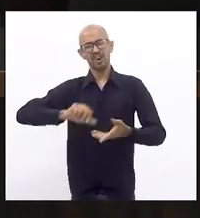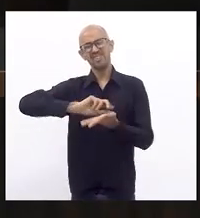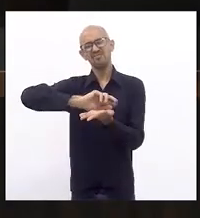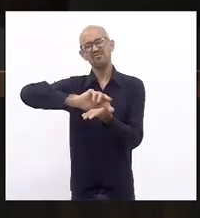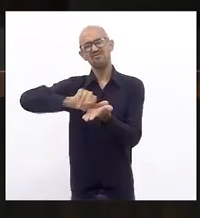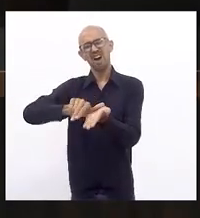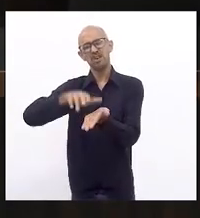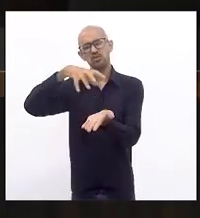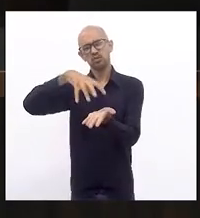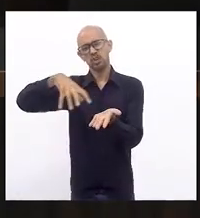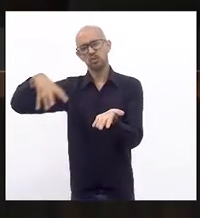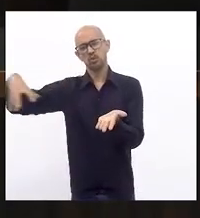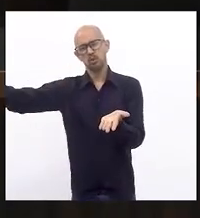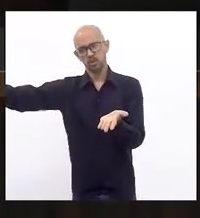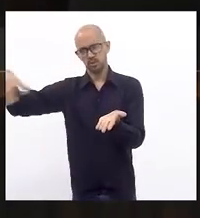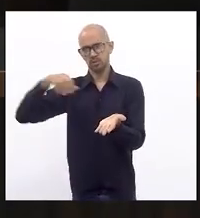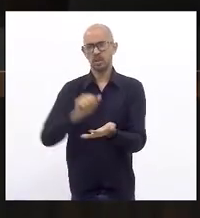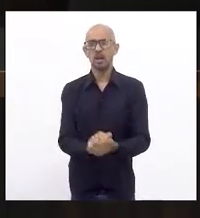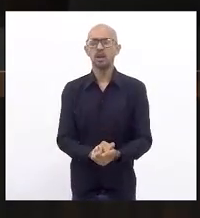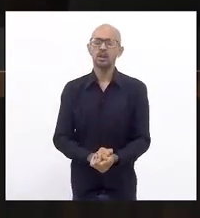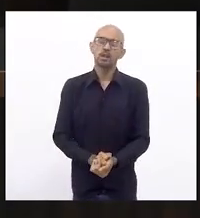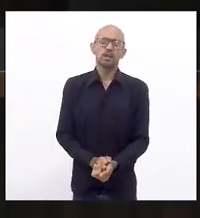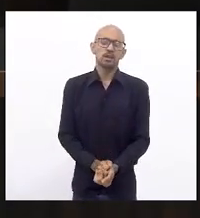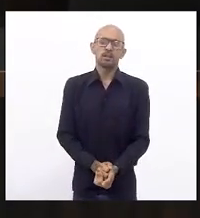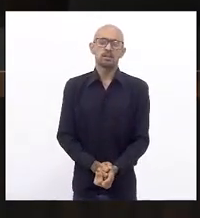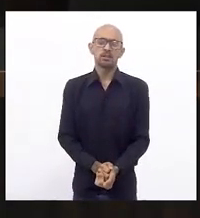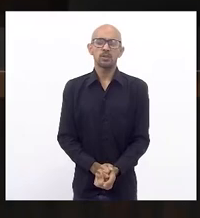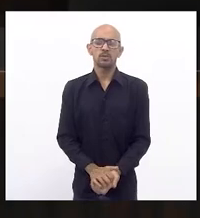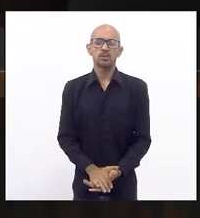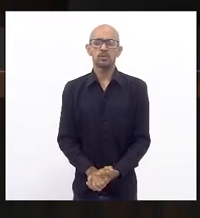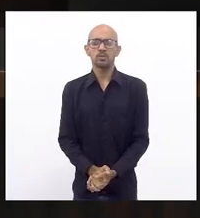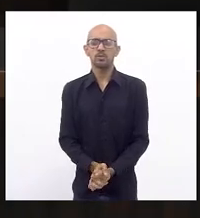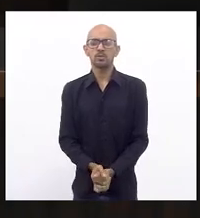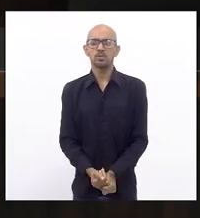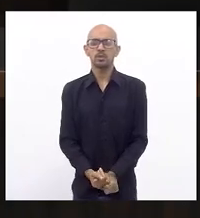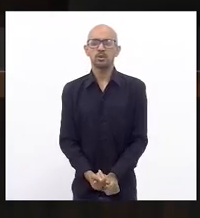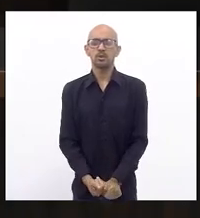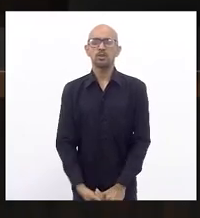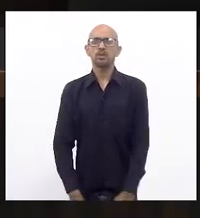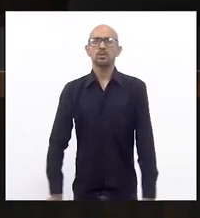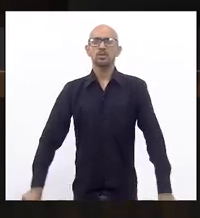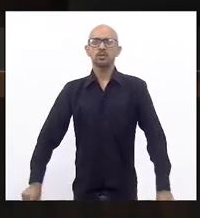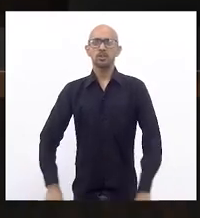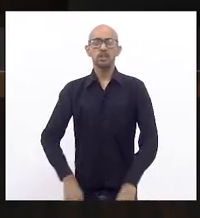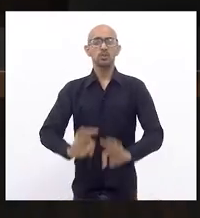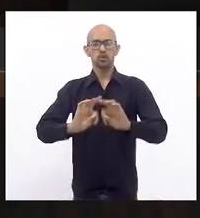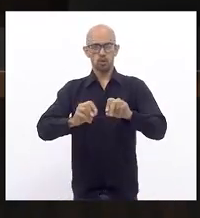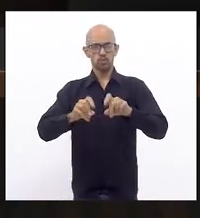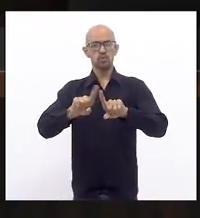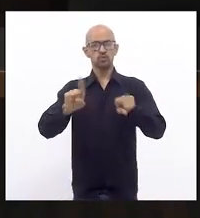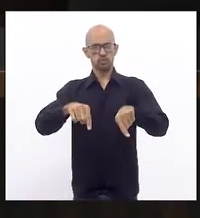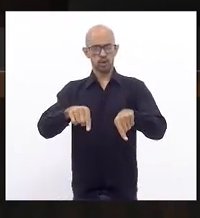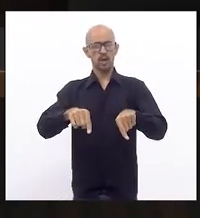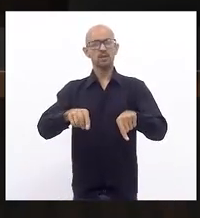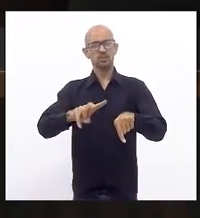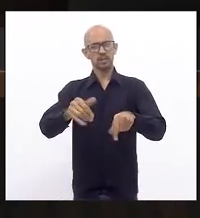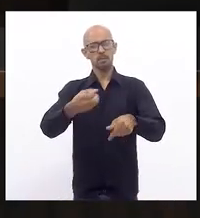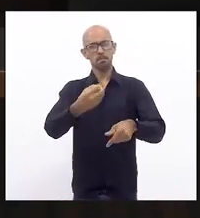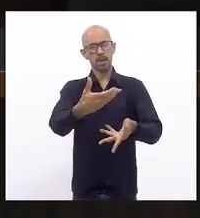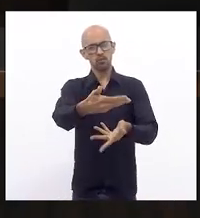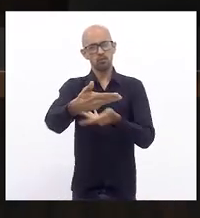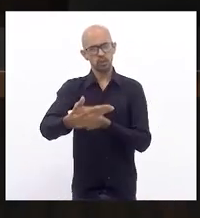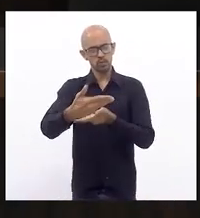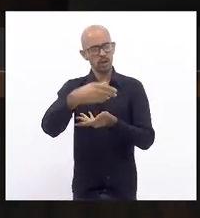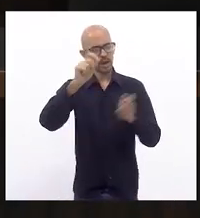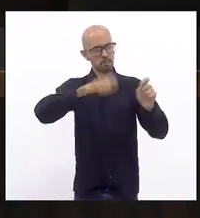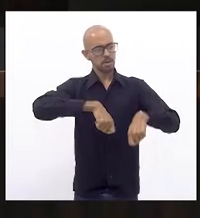áreas, em diversos setores, e que os sedaianos serão muito bem-vindos com a sua